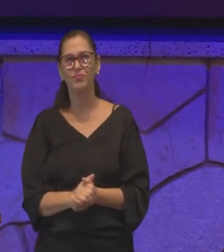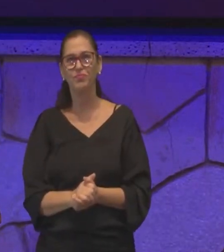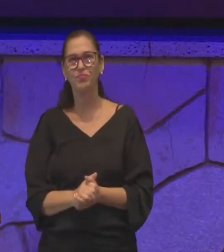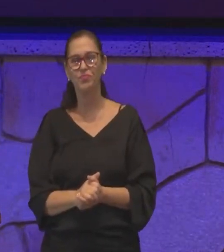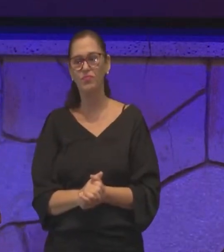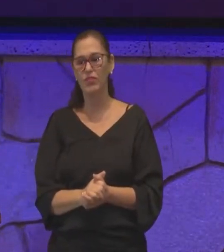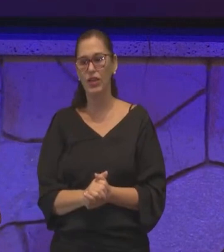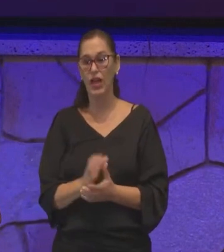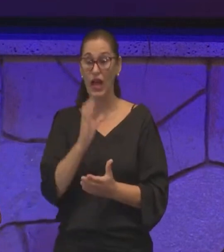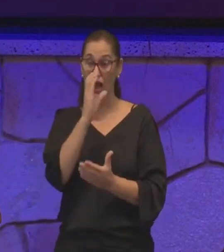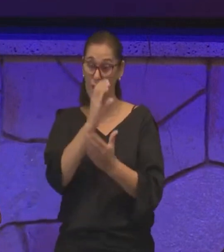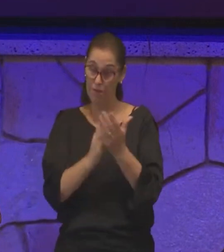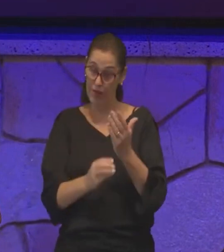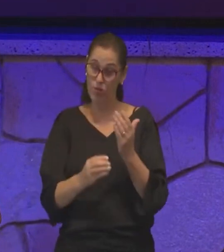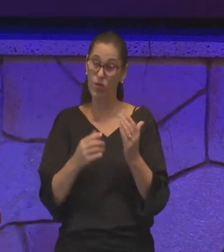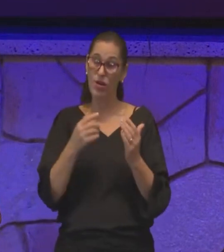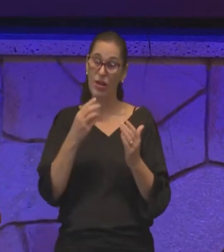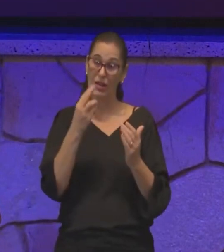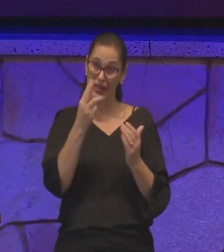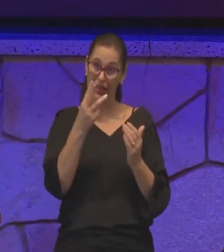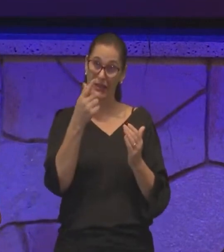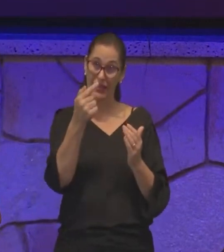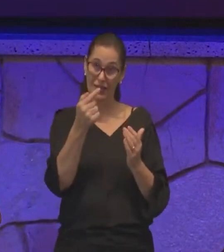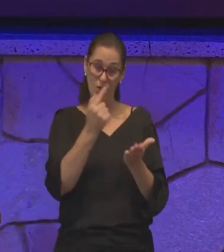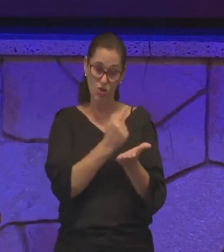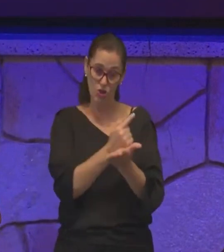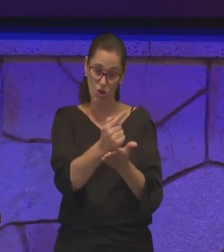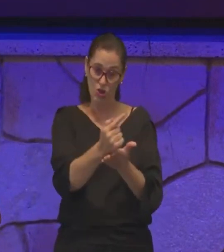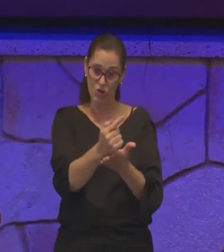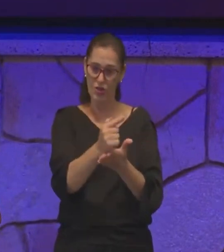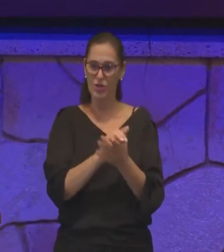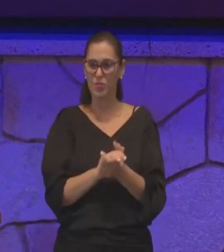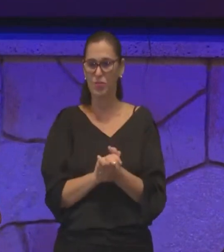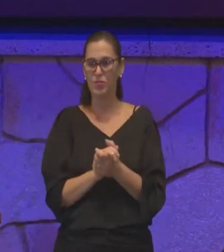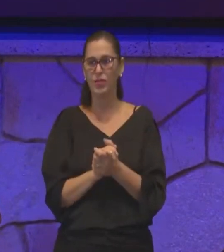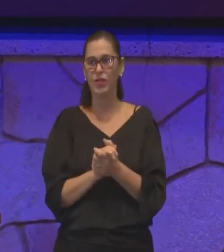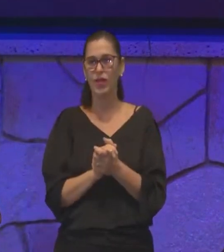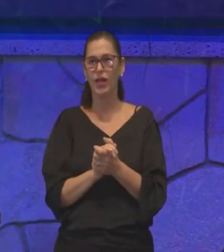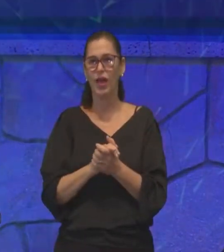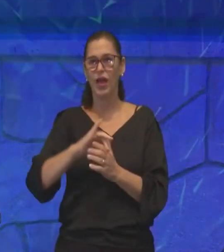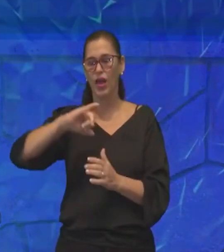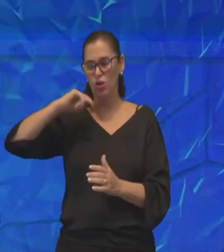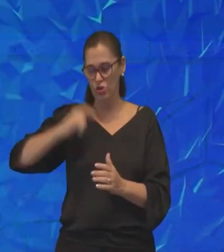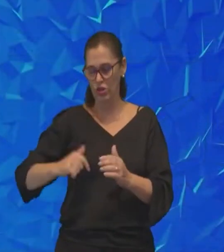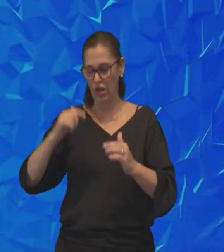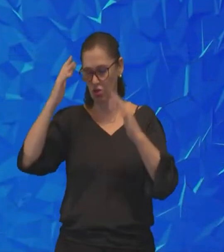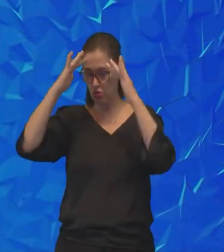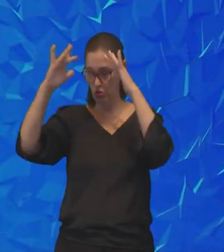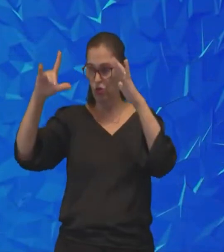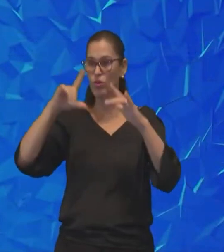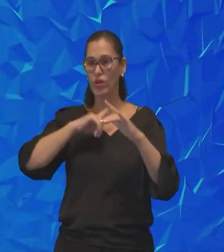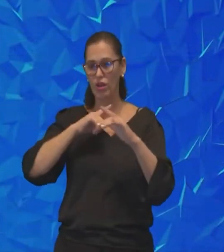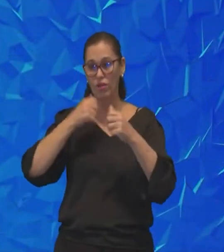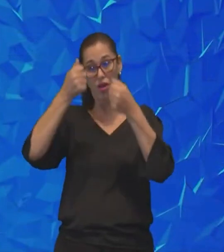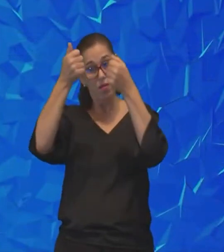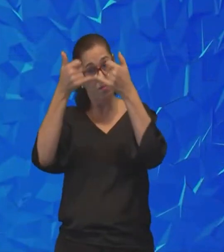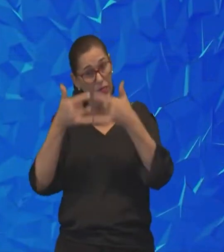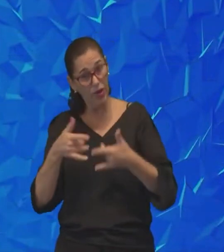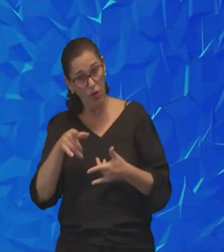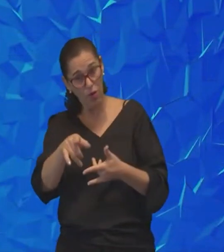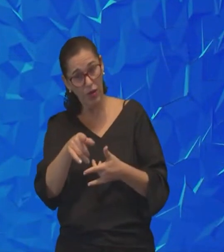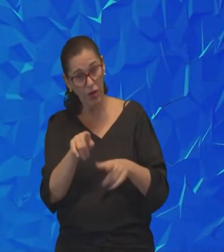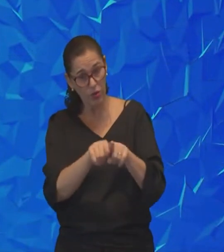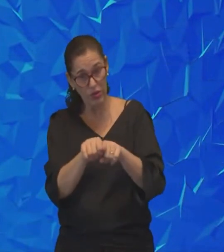Estou no capítulo 37 do livro de Gênesis. Teve um sonho e relatou aos seus irmãos.